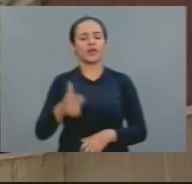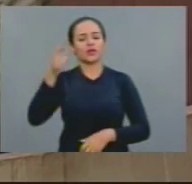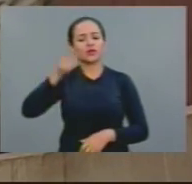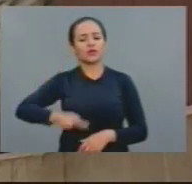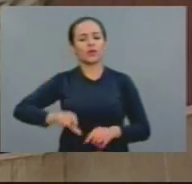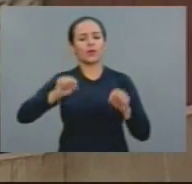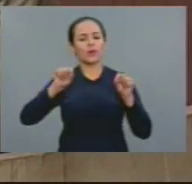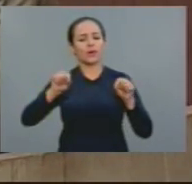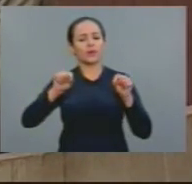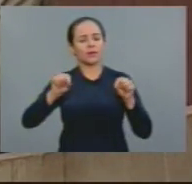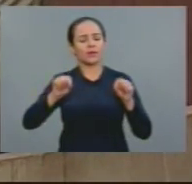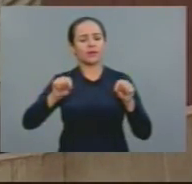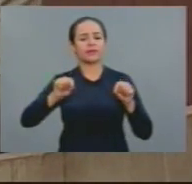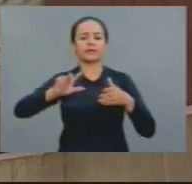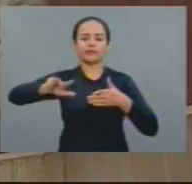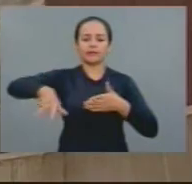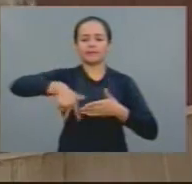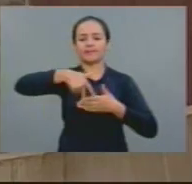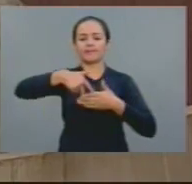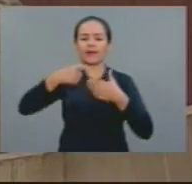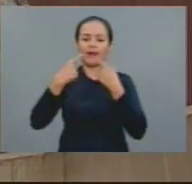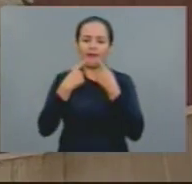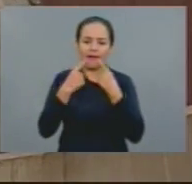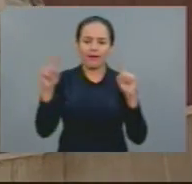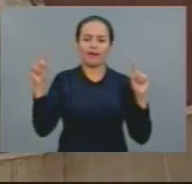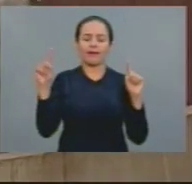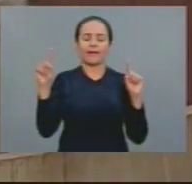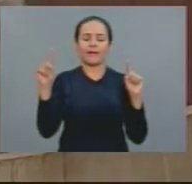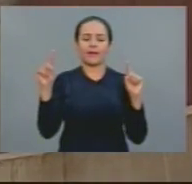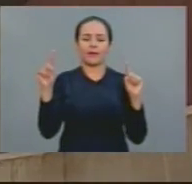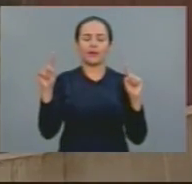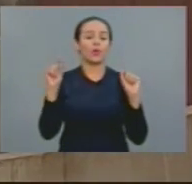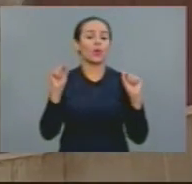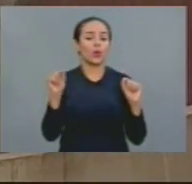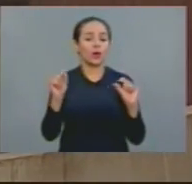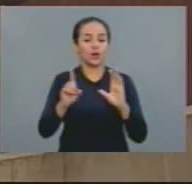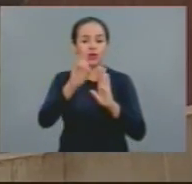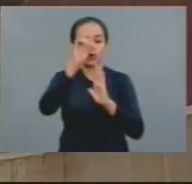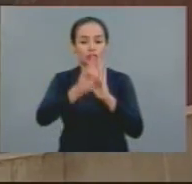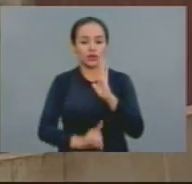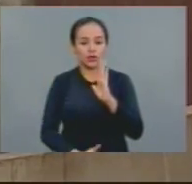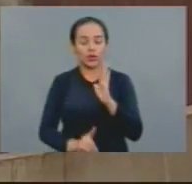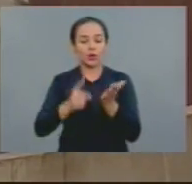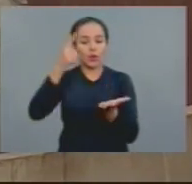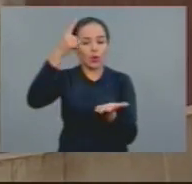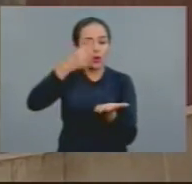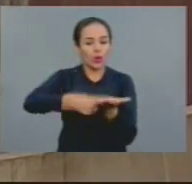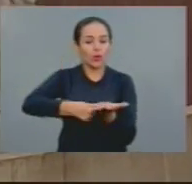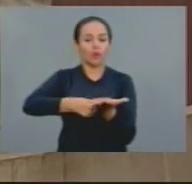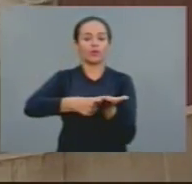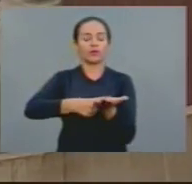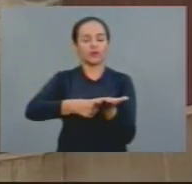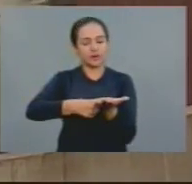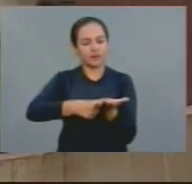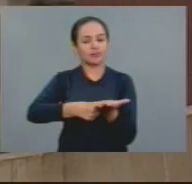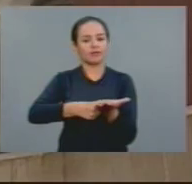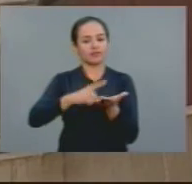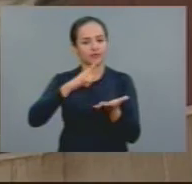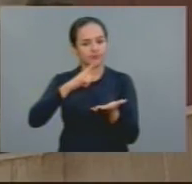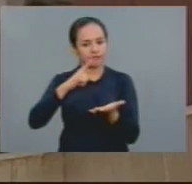vez aqui reclamarmos direitos e compromissos que